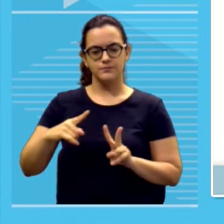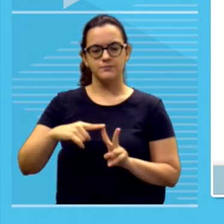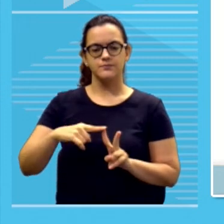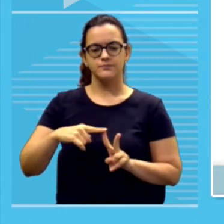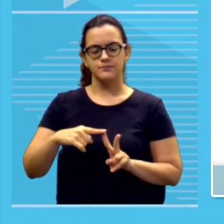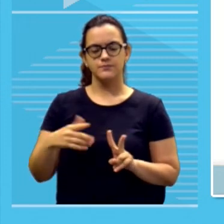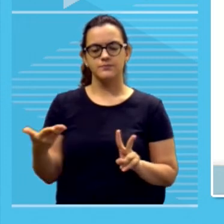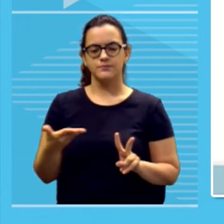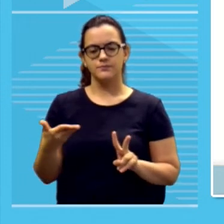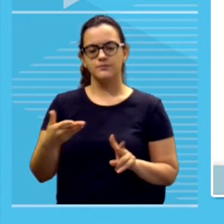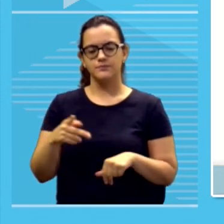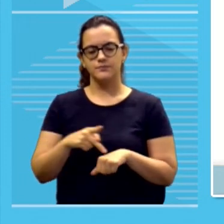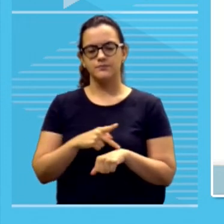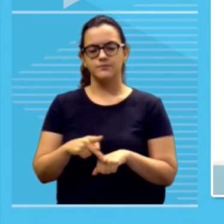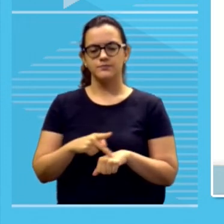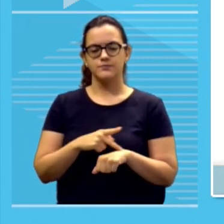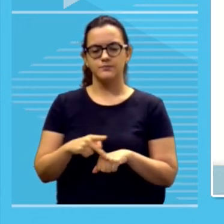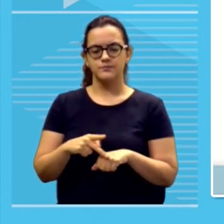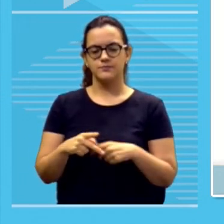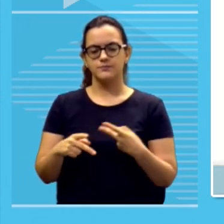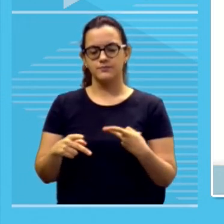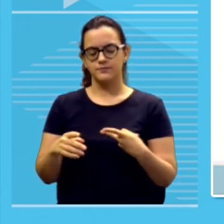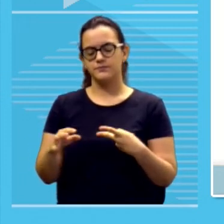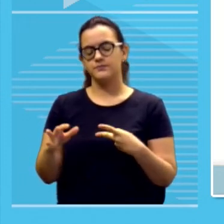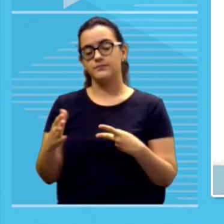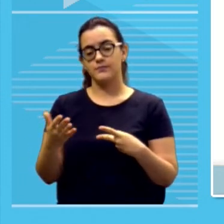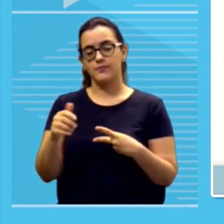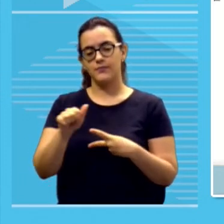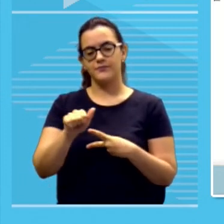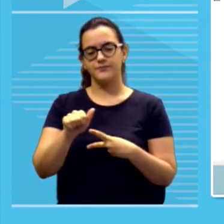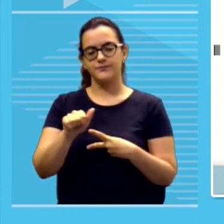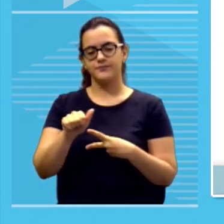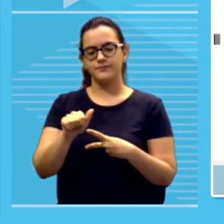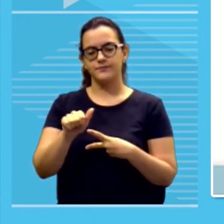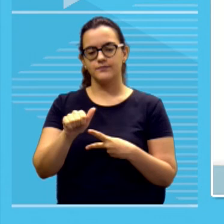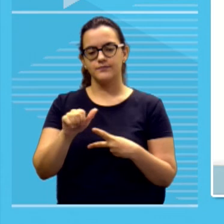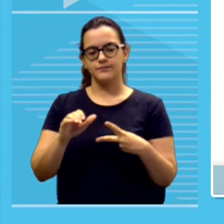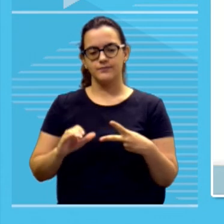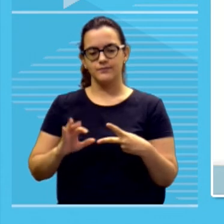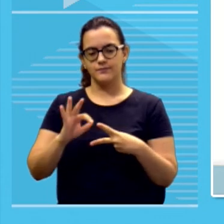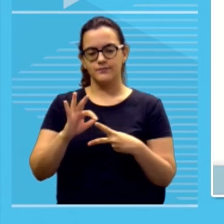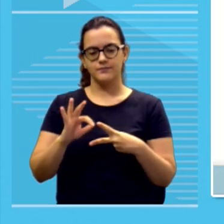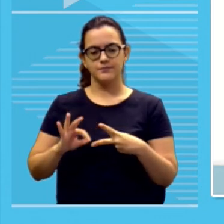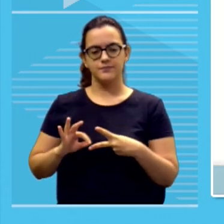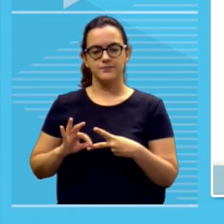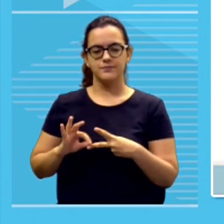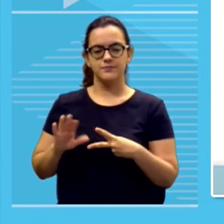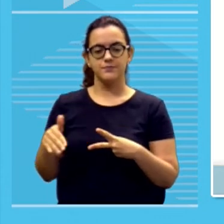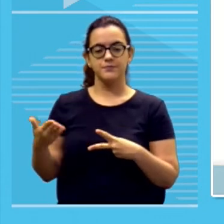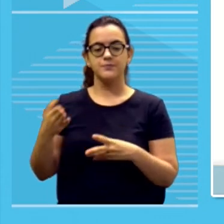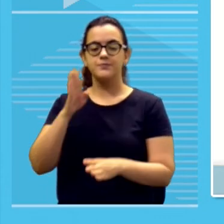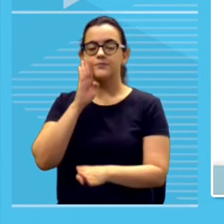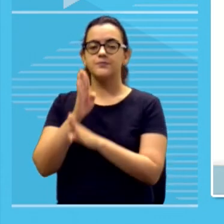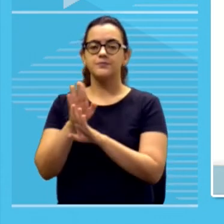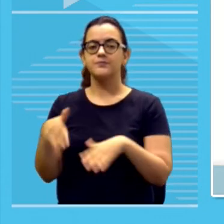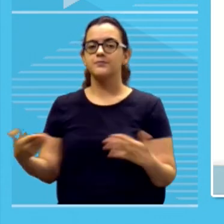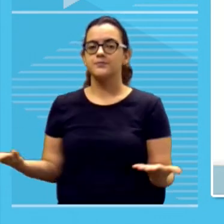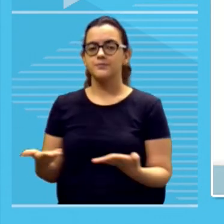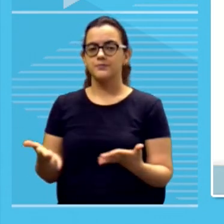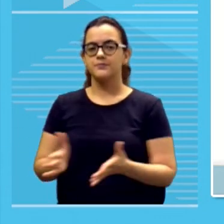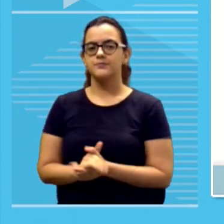vai ficar 4 - 2 dá 2 ao quadrado + -2